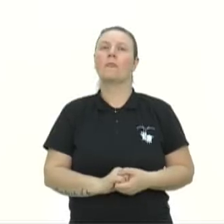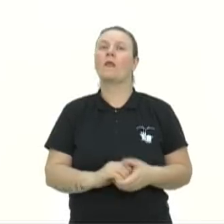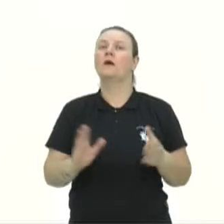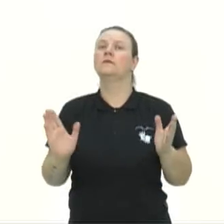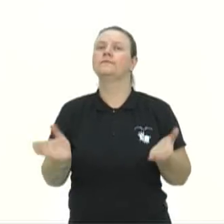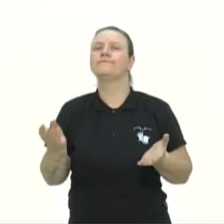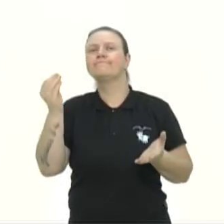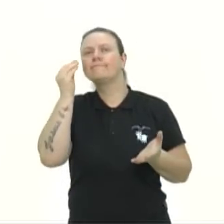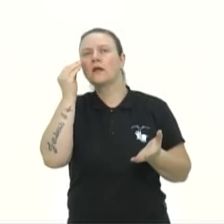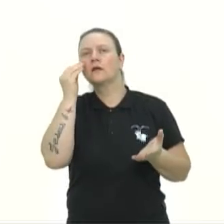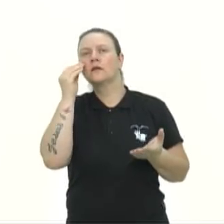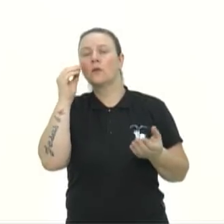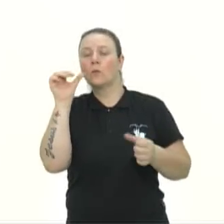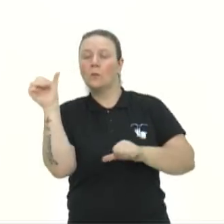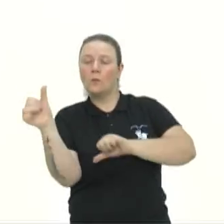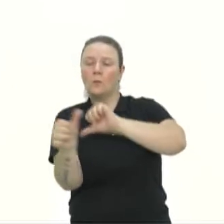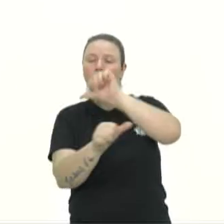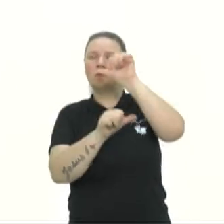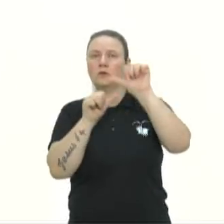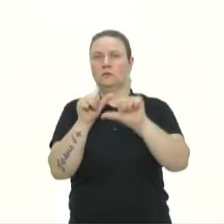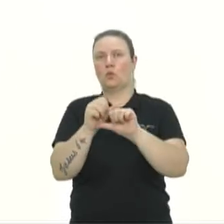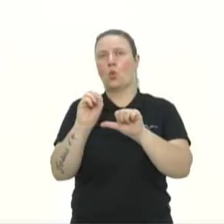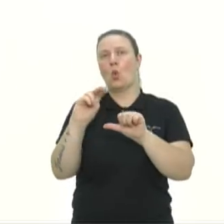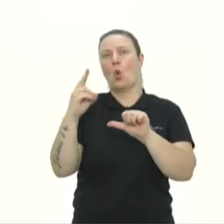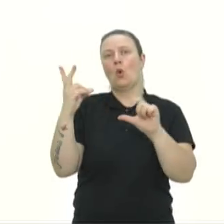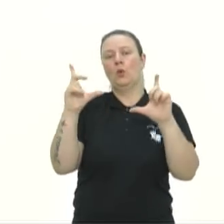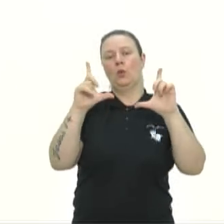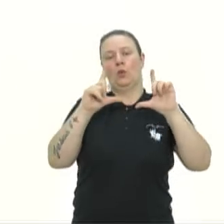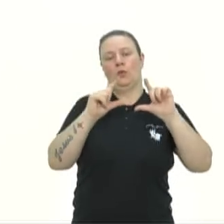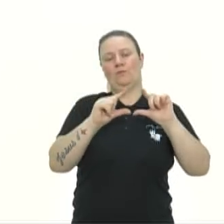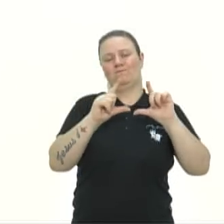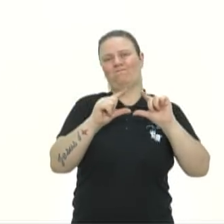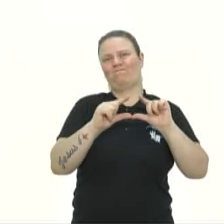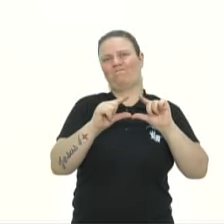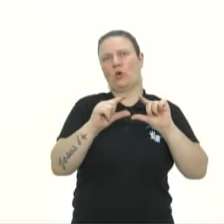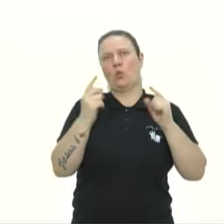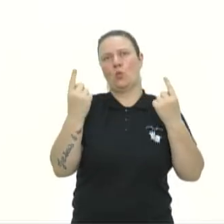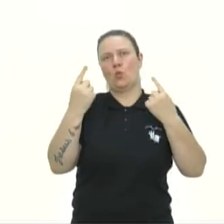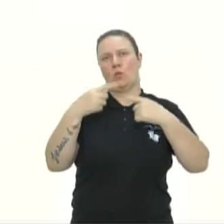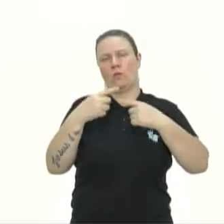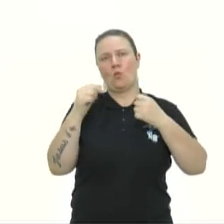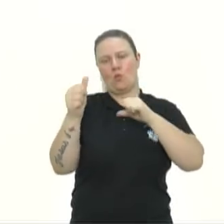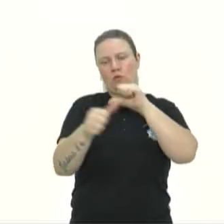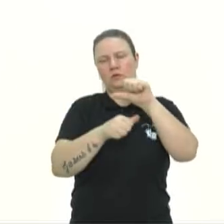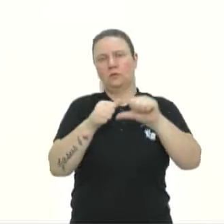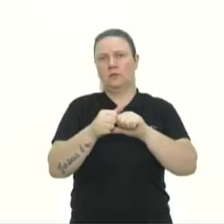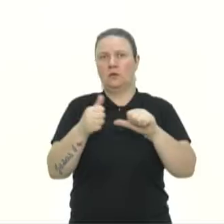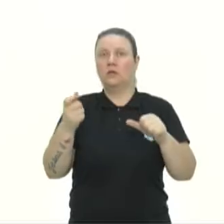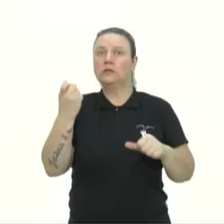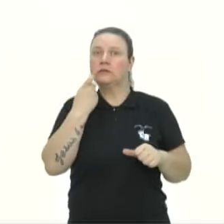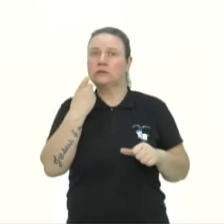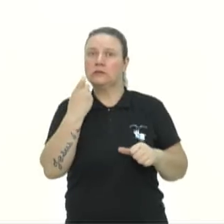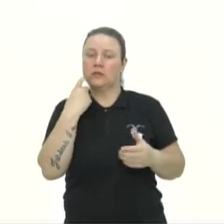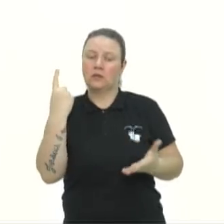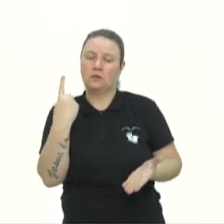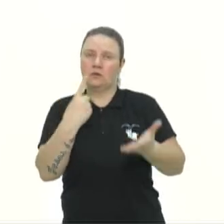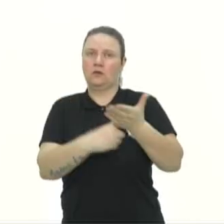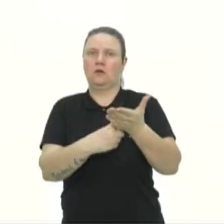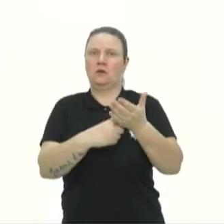Para tentar reverter ou amenizar essa queda, entra no ar nesta sexta-feira uma